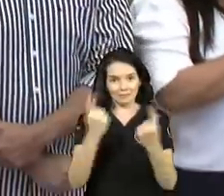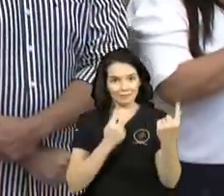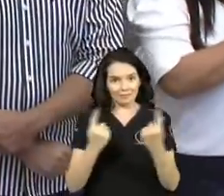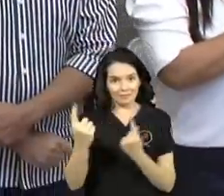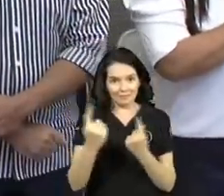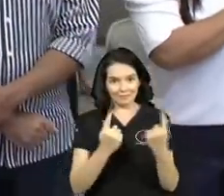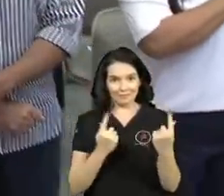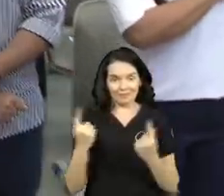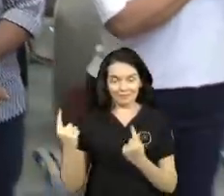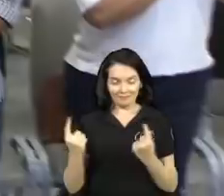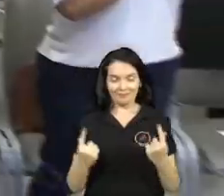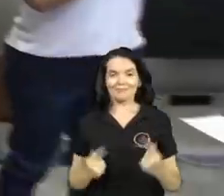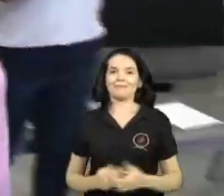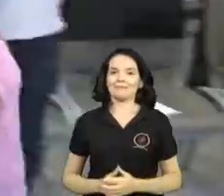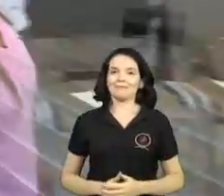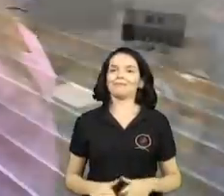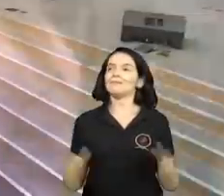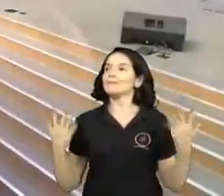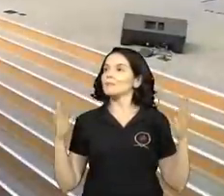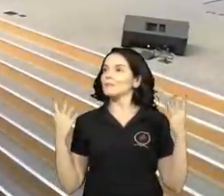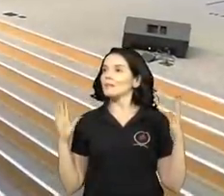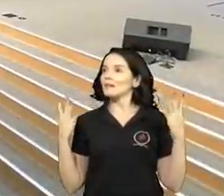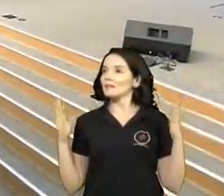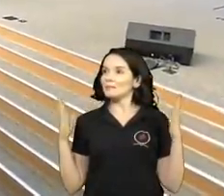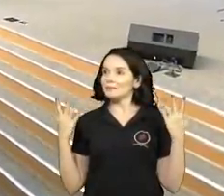Venha. Isso.